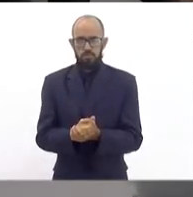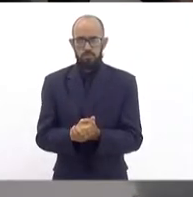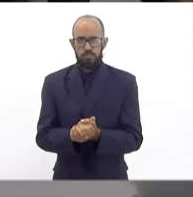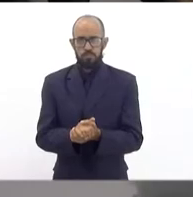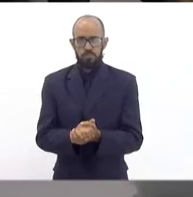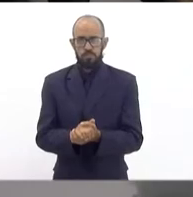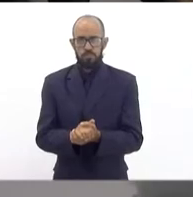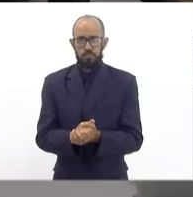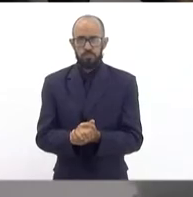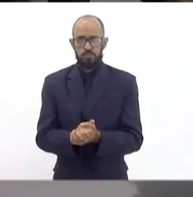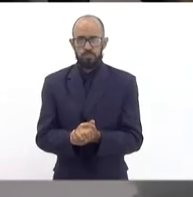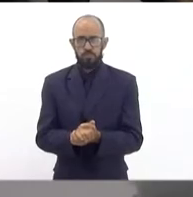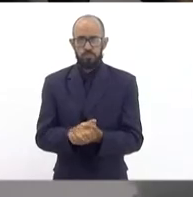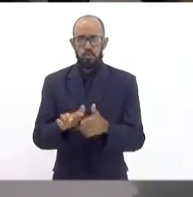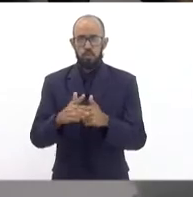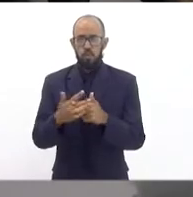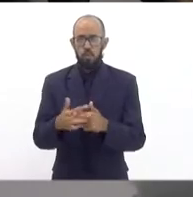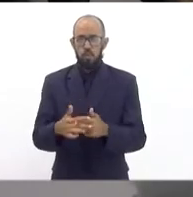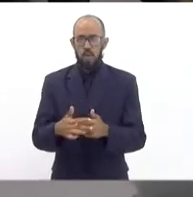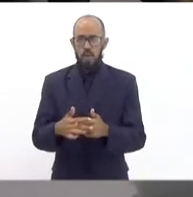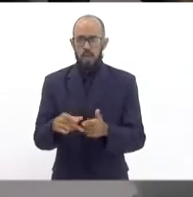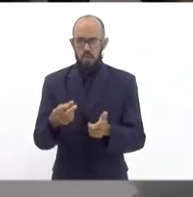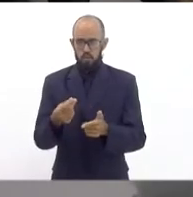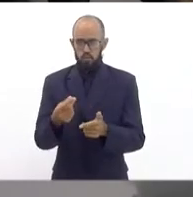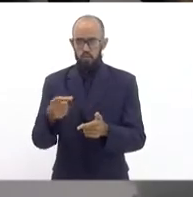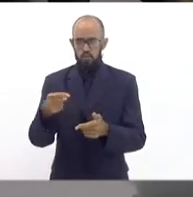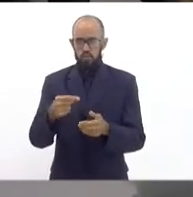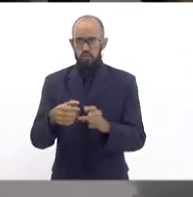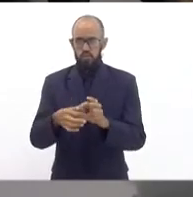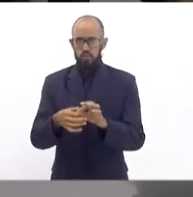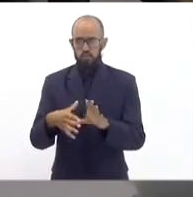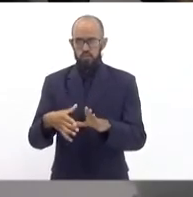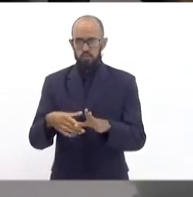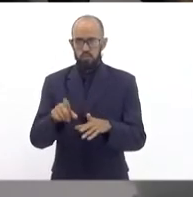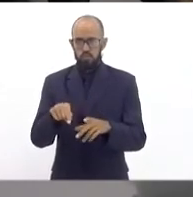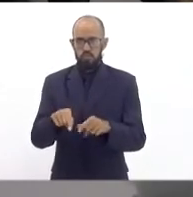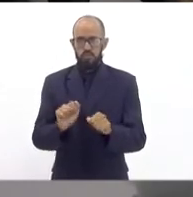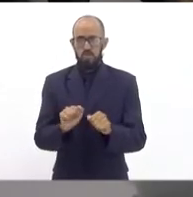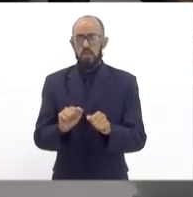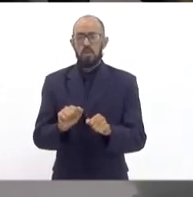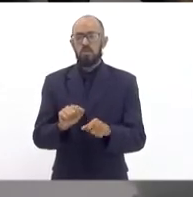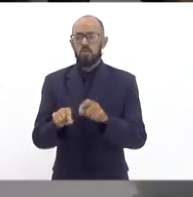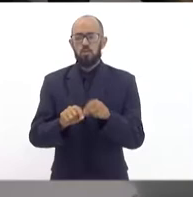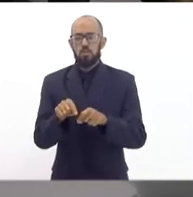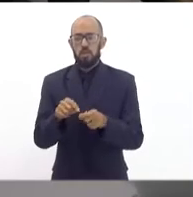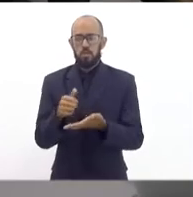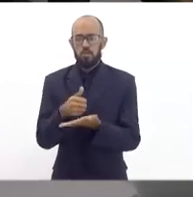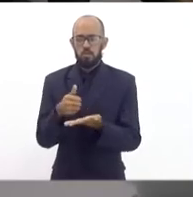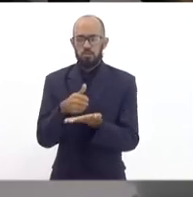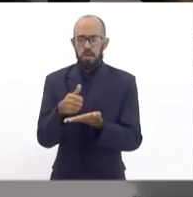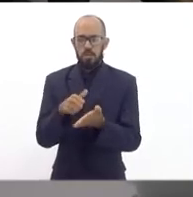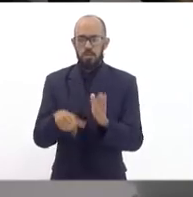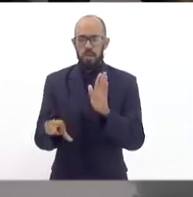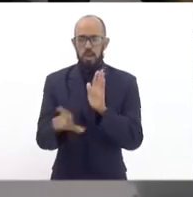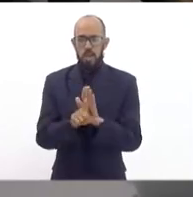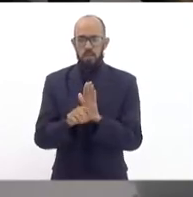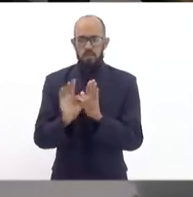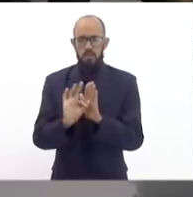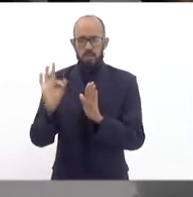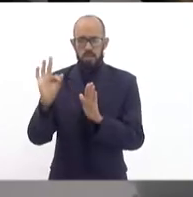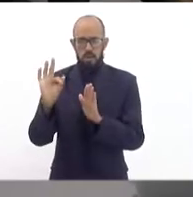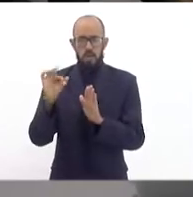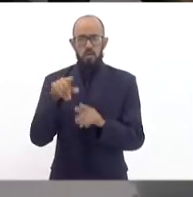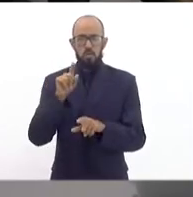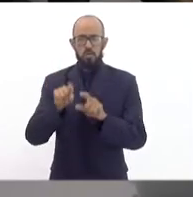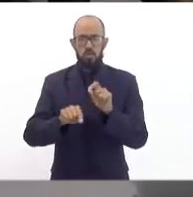O reajuste que foi concedido, ele é um reajuste que está baseado na lei federal, né, na lei